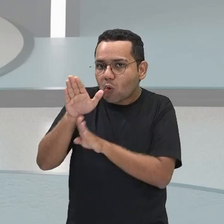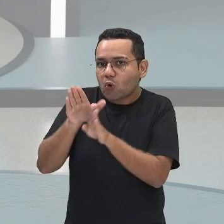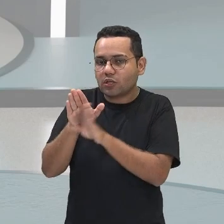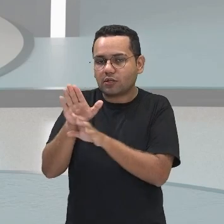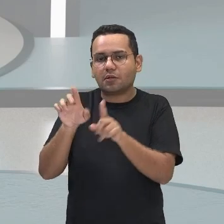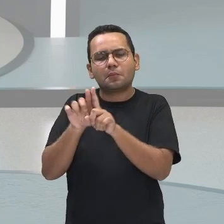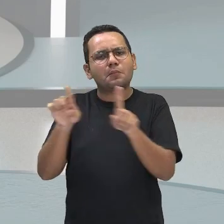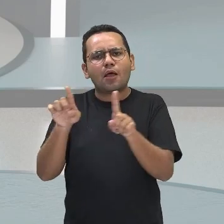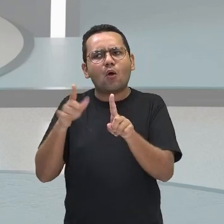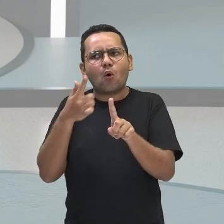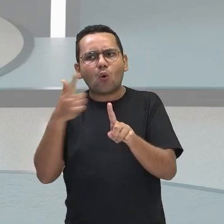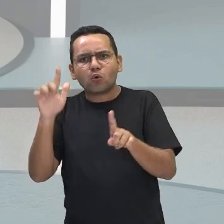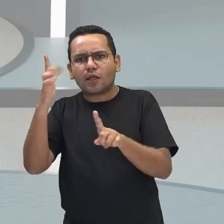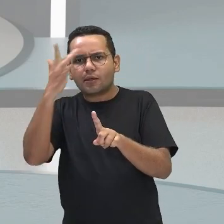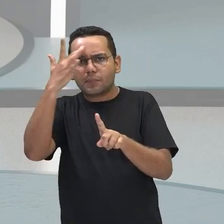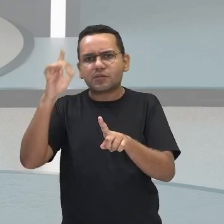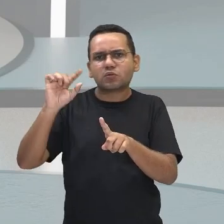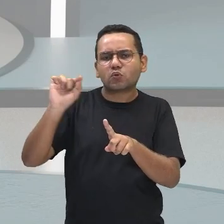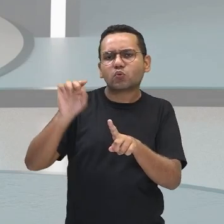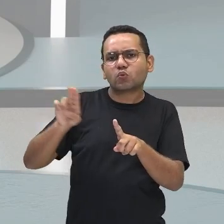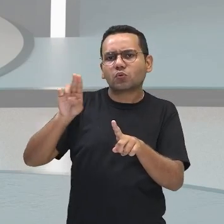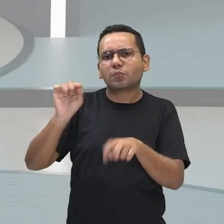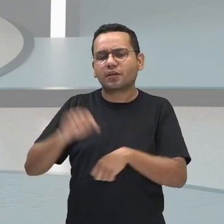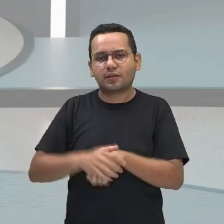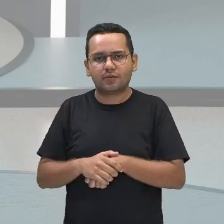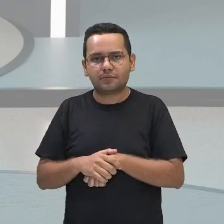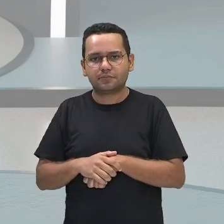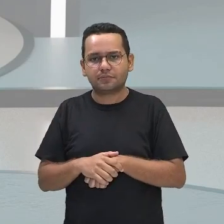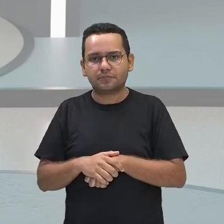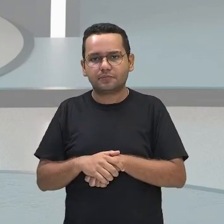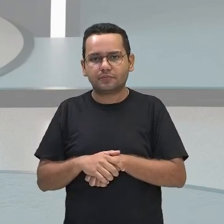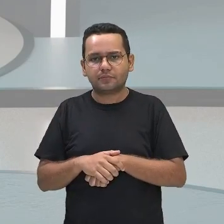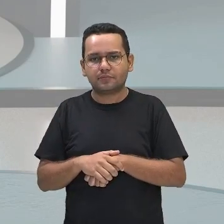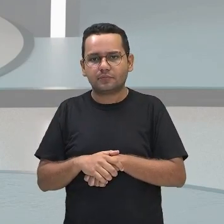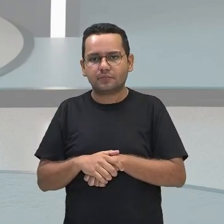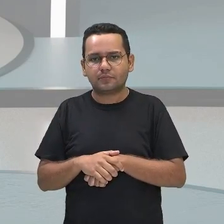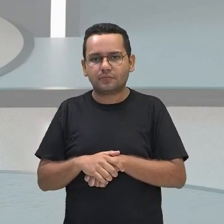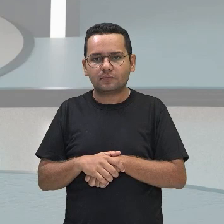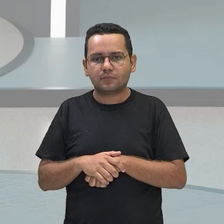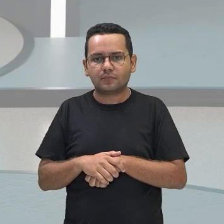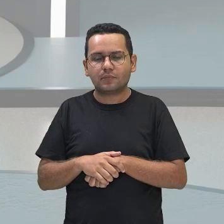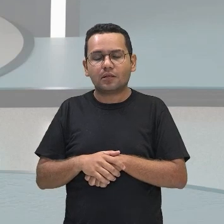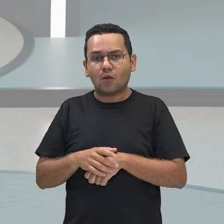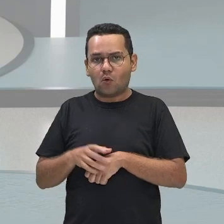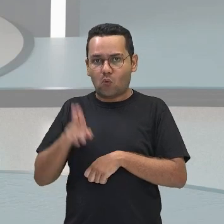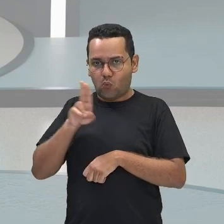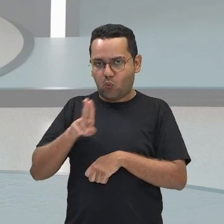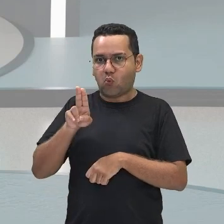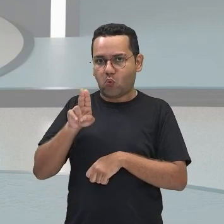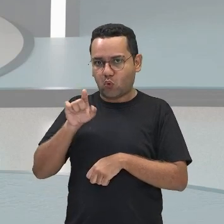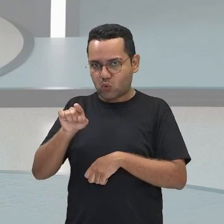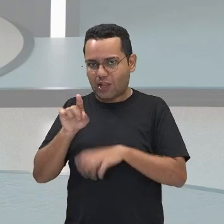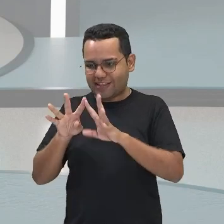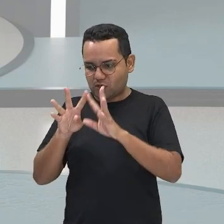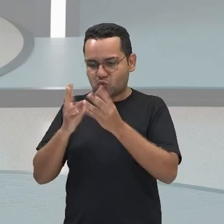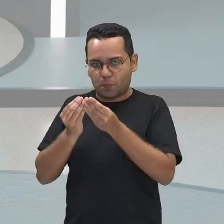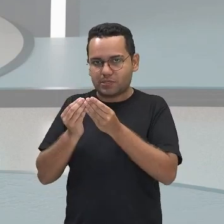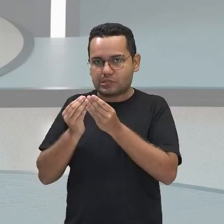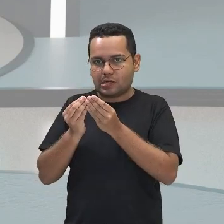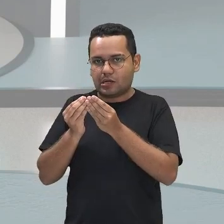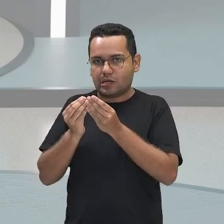para quê? Para aumentar a massa muscular, e ele ajuda em vários pontos do seu corpo, né? Aumenta a massa